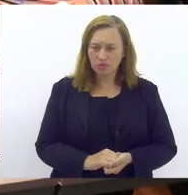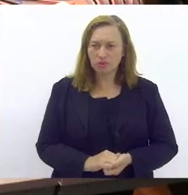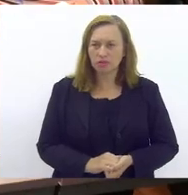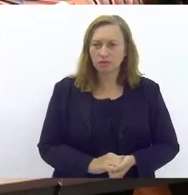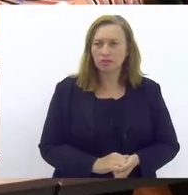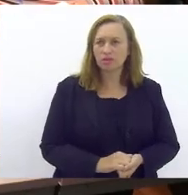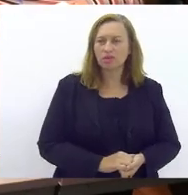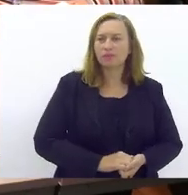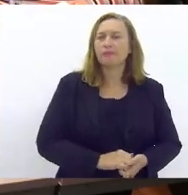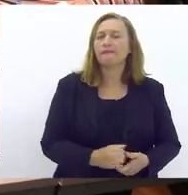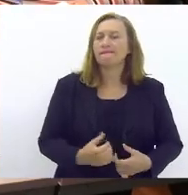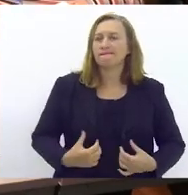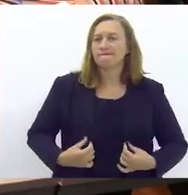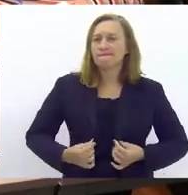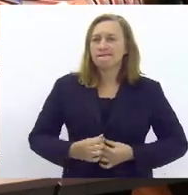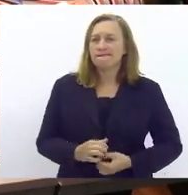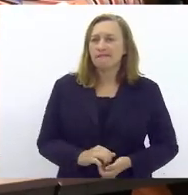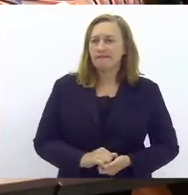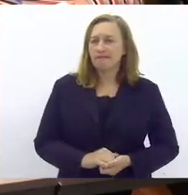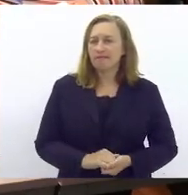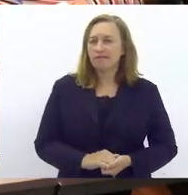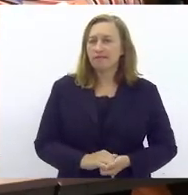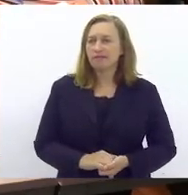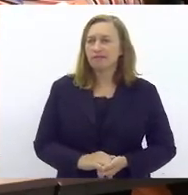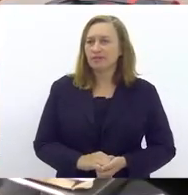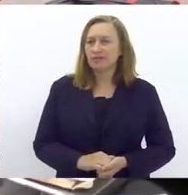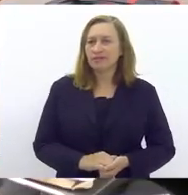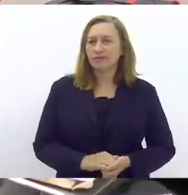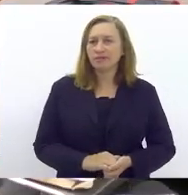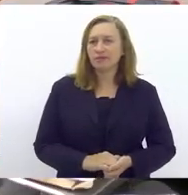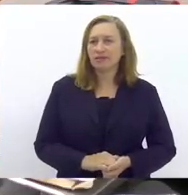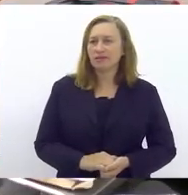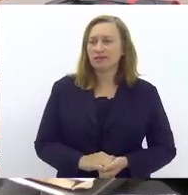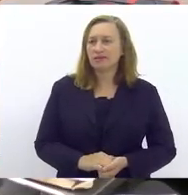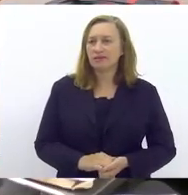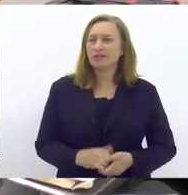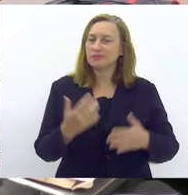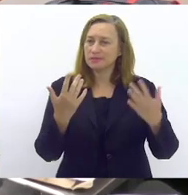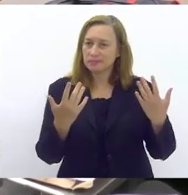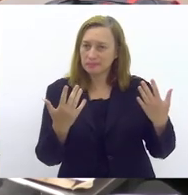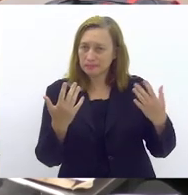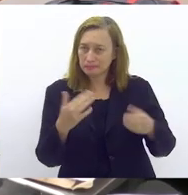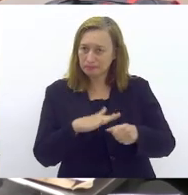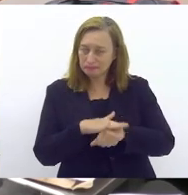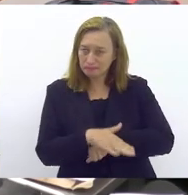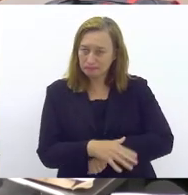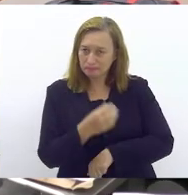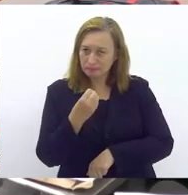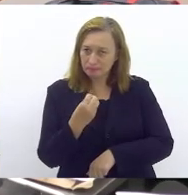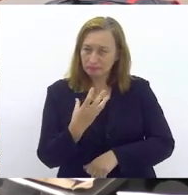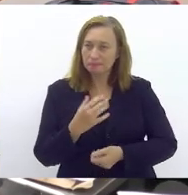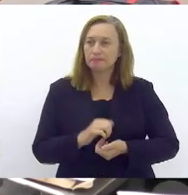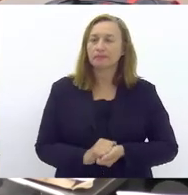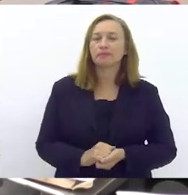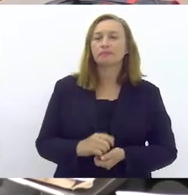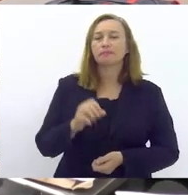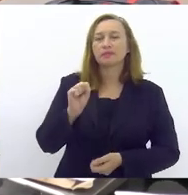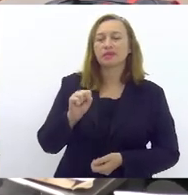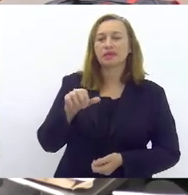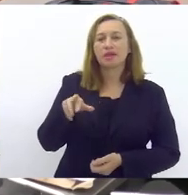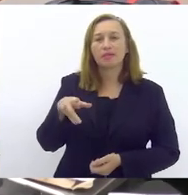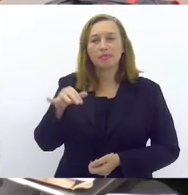Muito obrigado, Sabrina, querida Sabrina, coordenadora do Regional 3, Sabrina Damasceno, companheira de luta, de muita